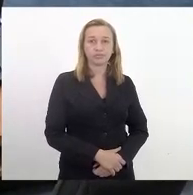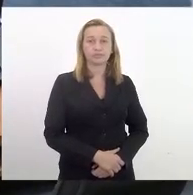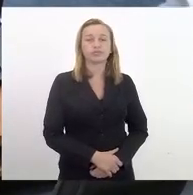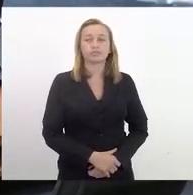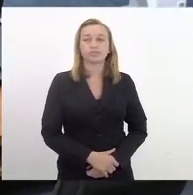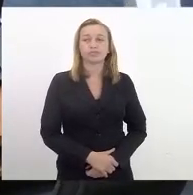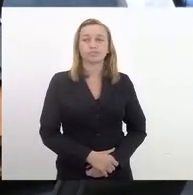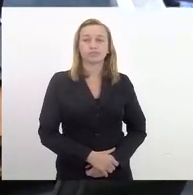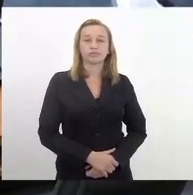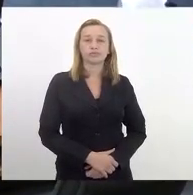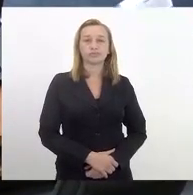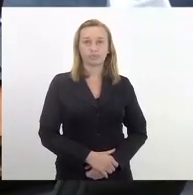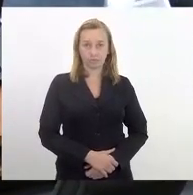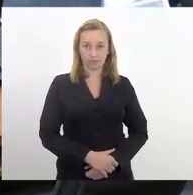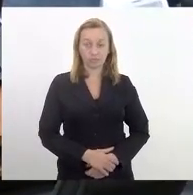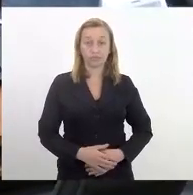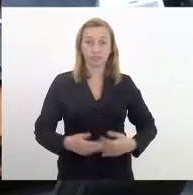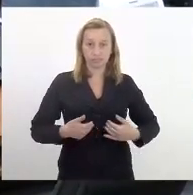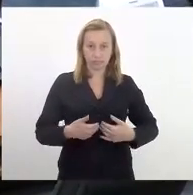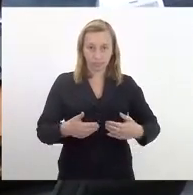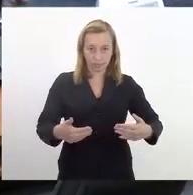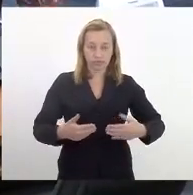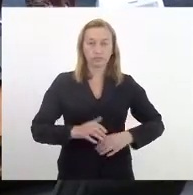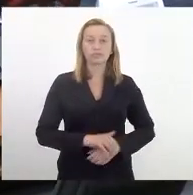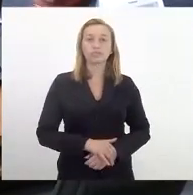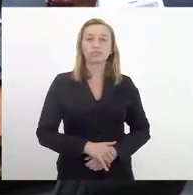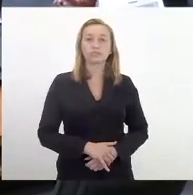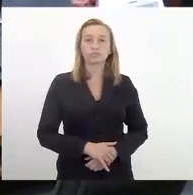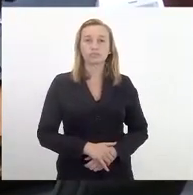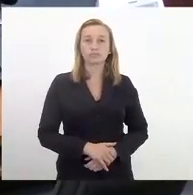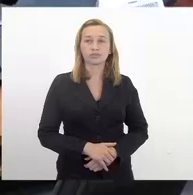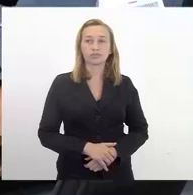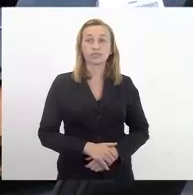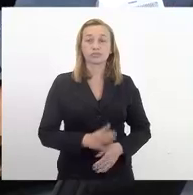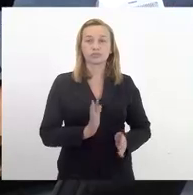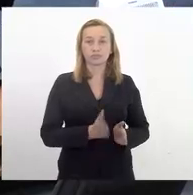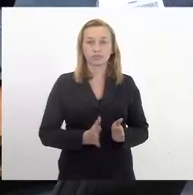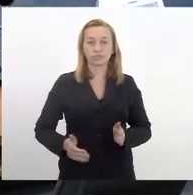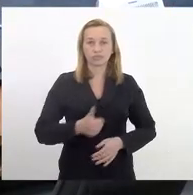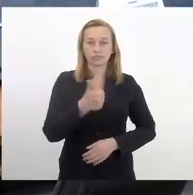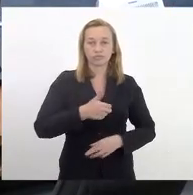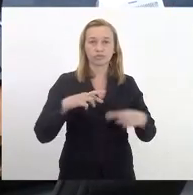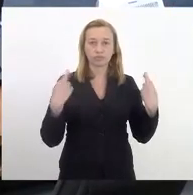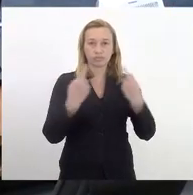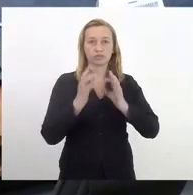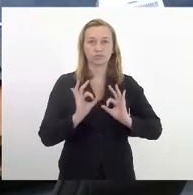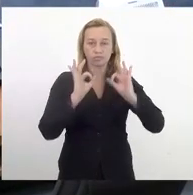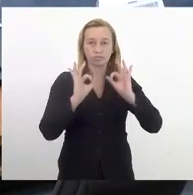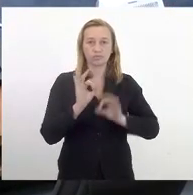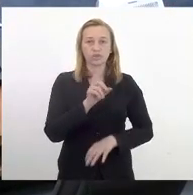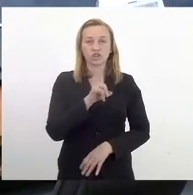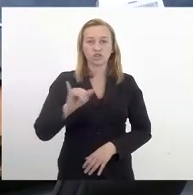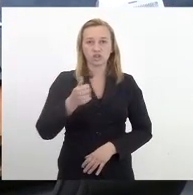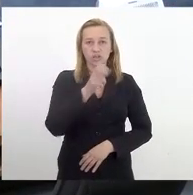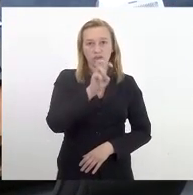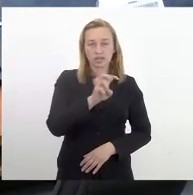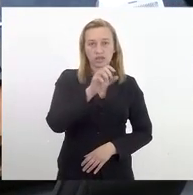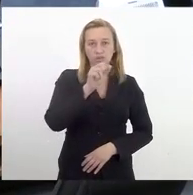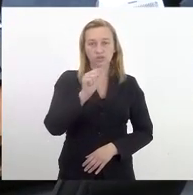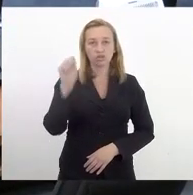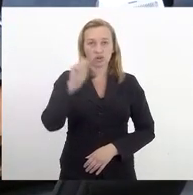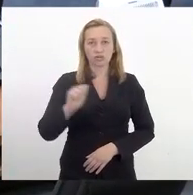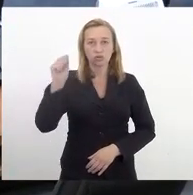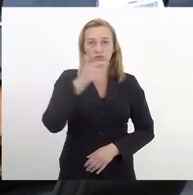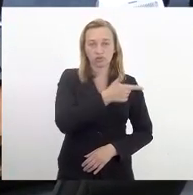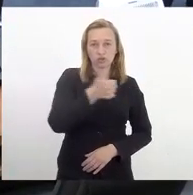eu tava é aberta a sessão passa-se a ordem da primeira sessão extraordinária do dia cinco de agosto